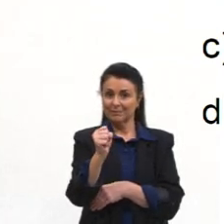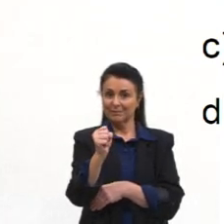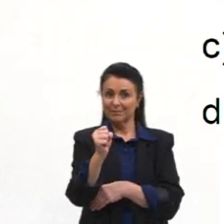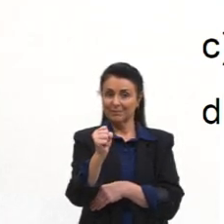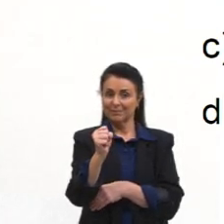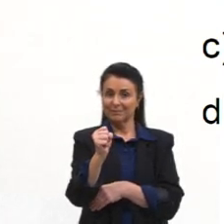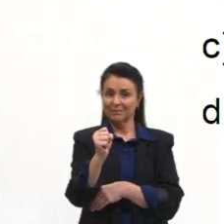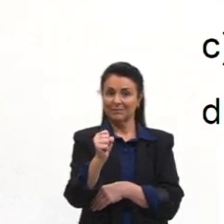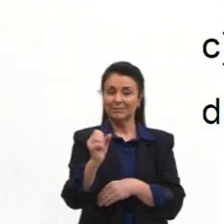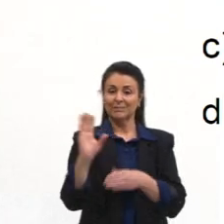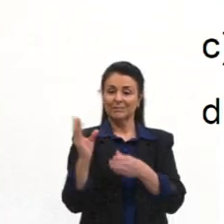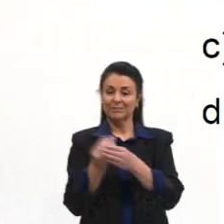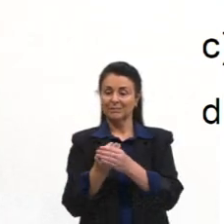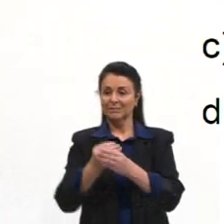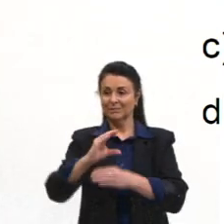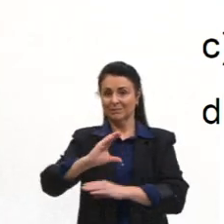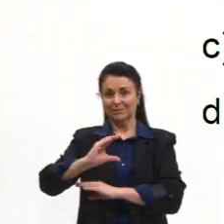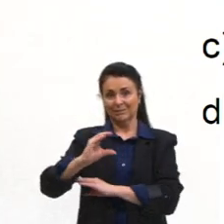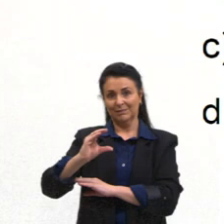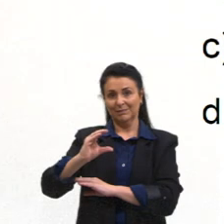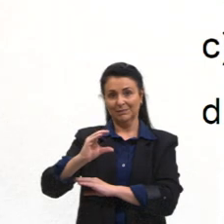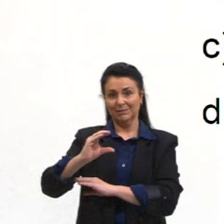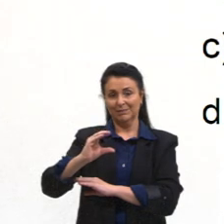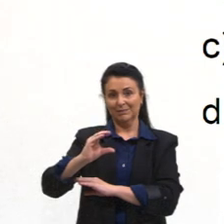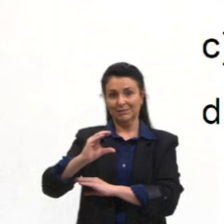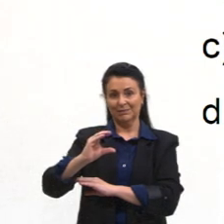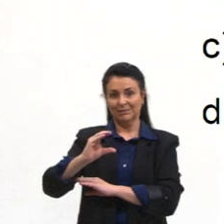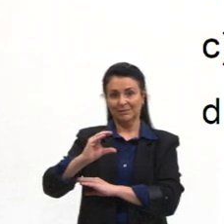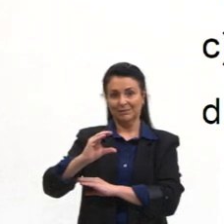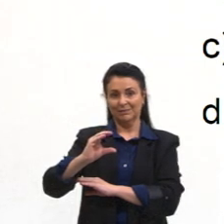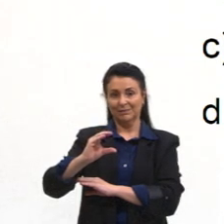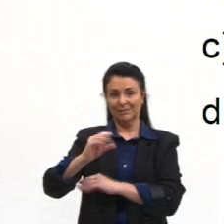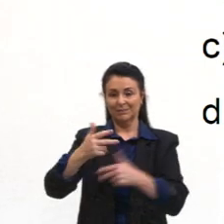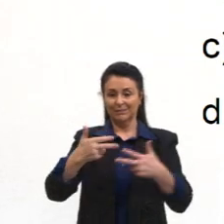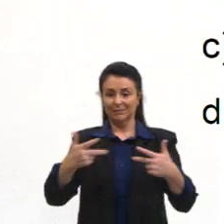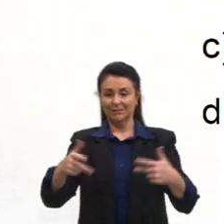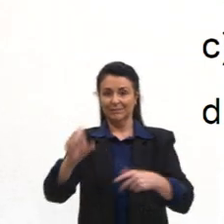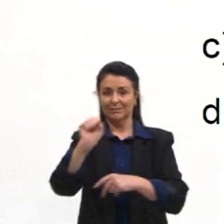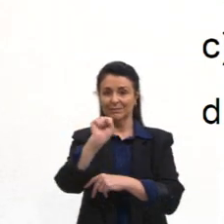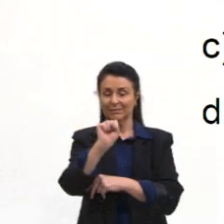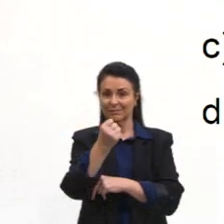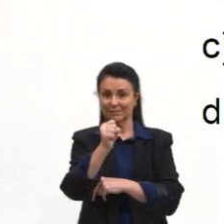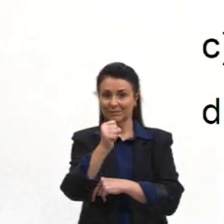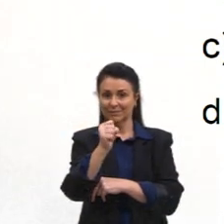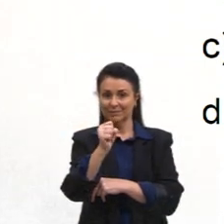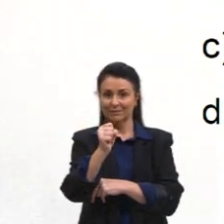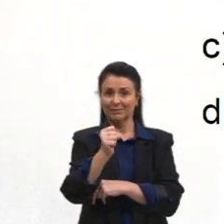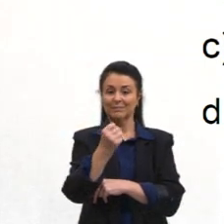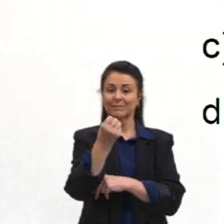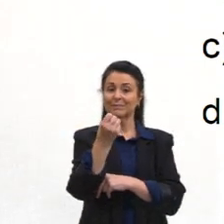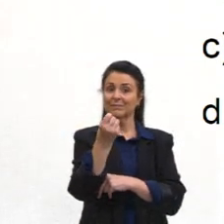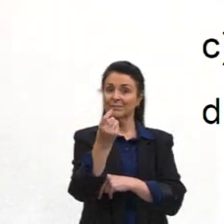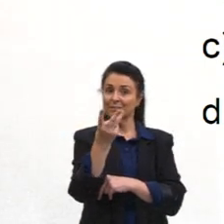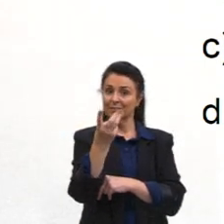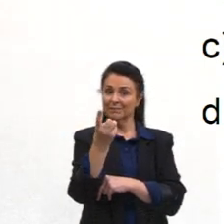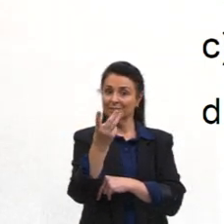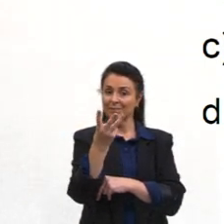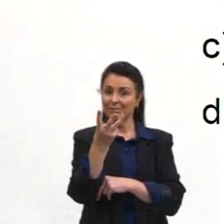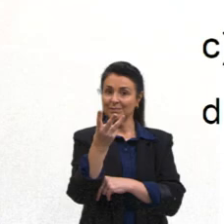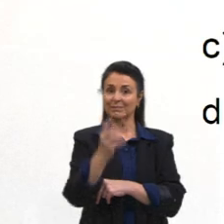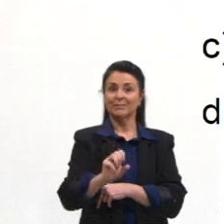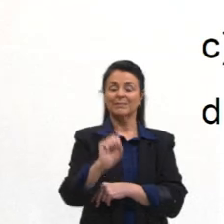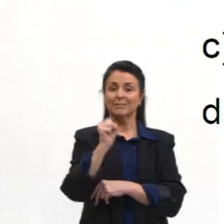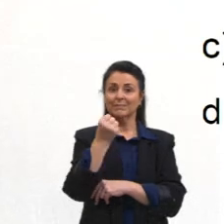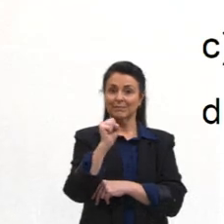horas e o conjunto C que eu tenho Então como elementos 8:13 8.321